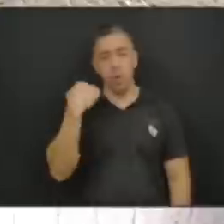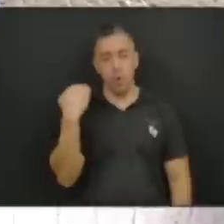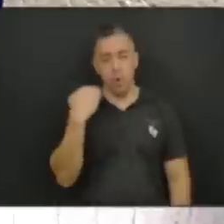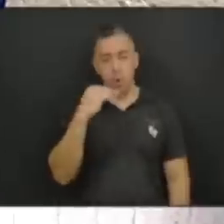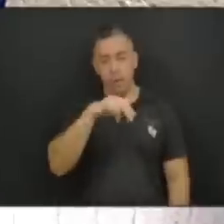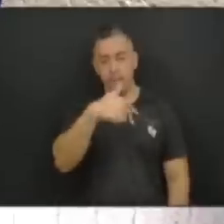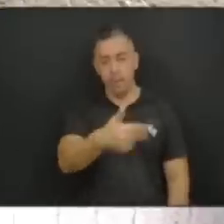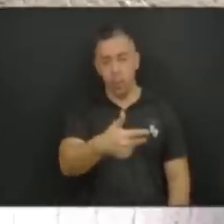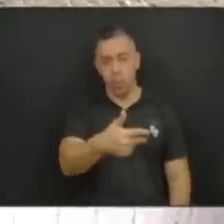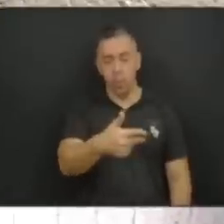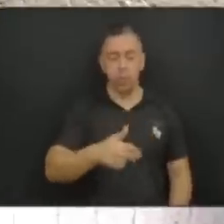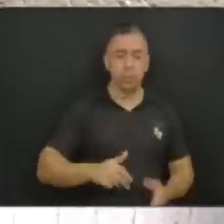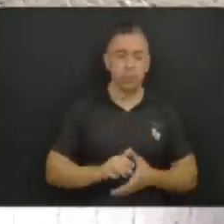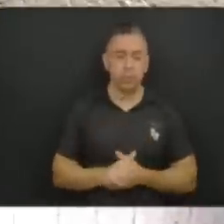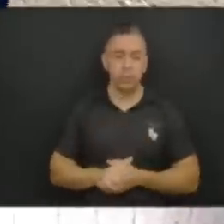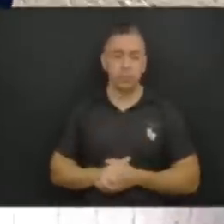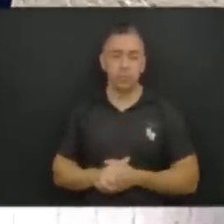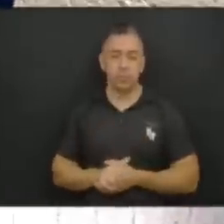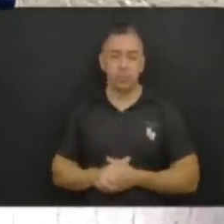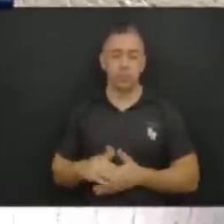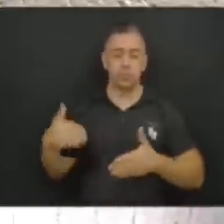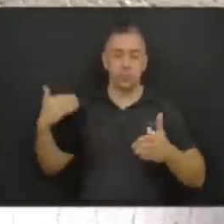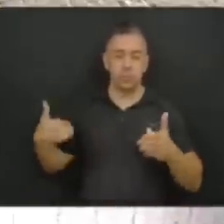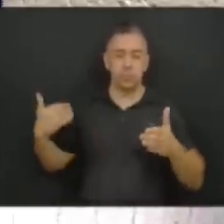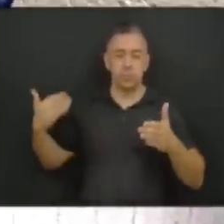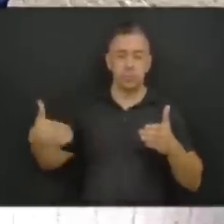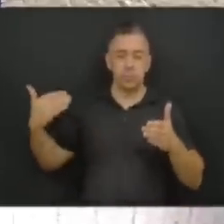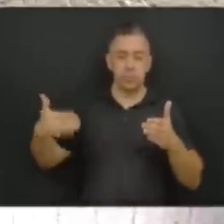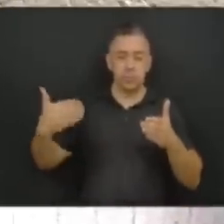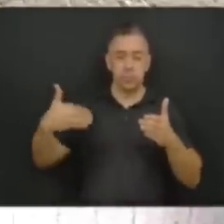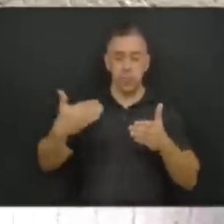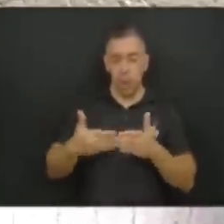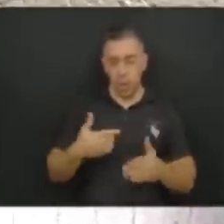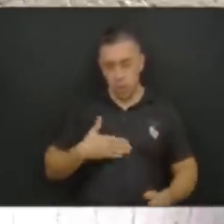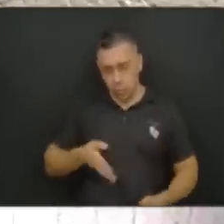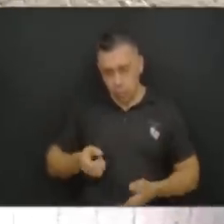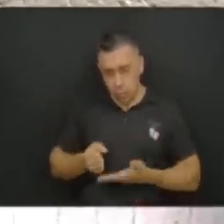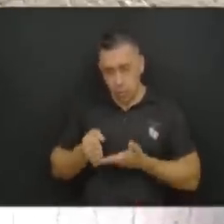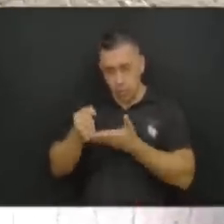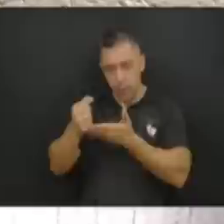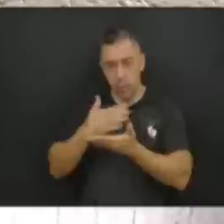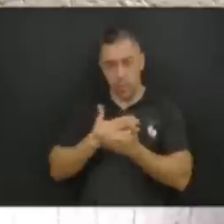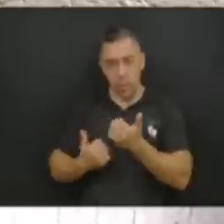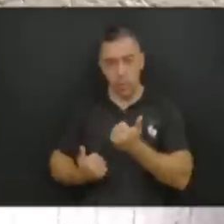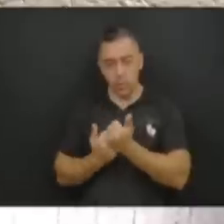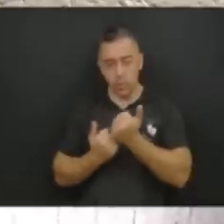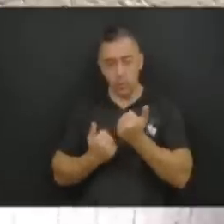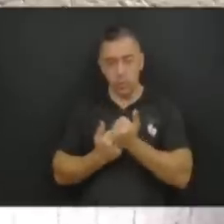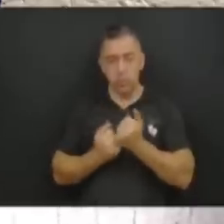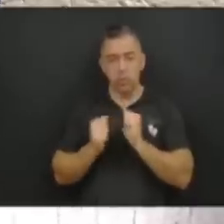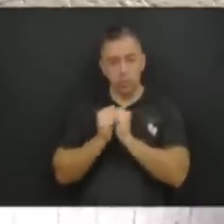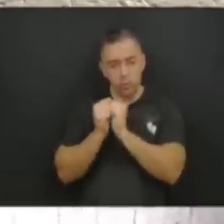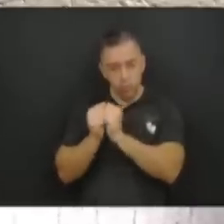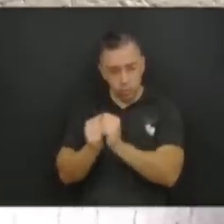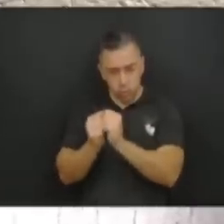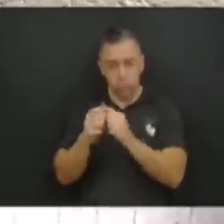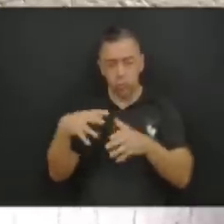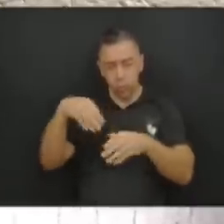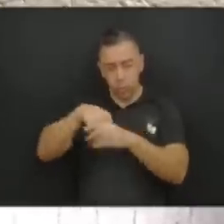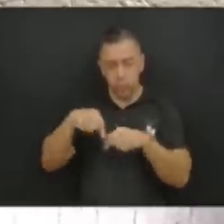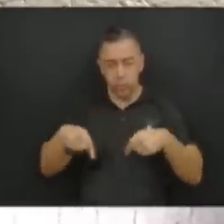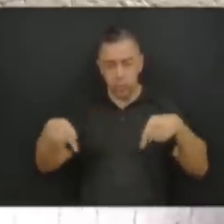de lá pra cá nós fomos ouvidos eu levei meu assessor no gabinete do deputado para do Bené muito gentil